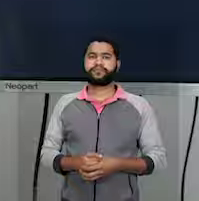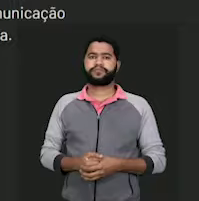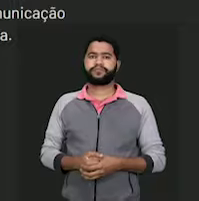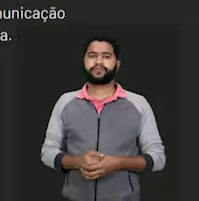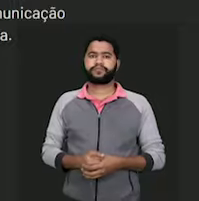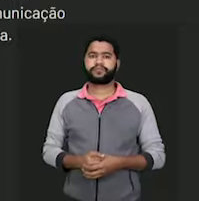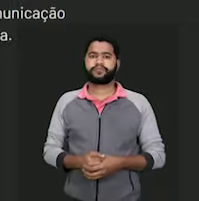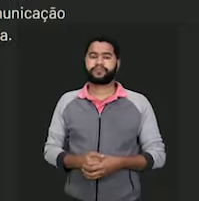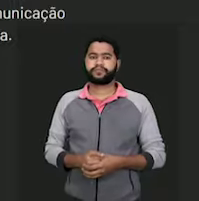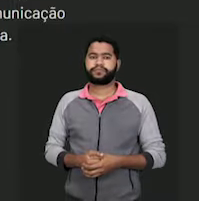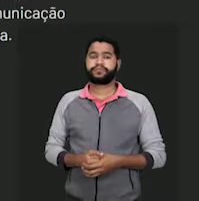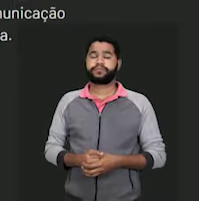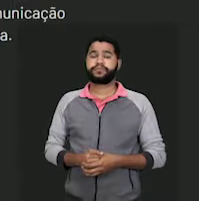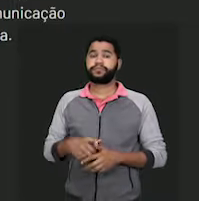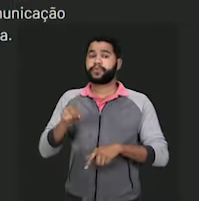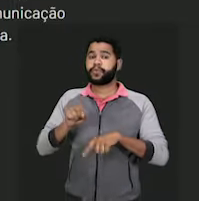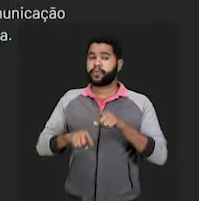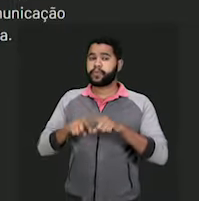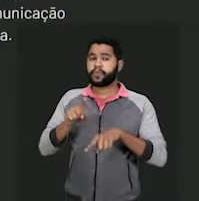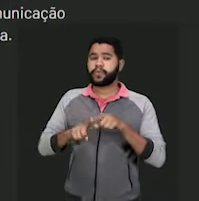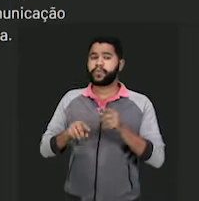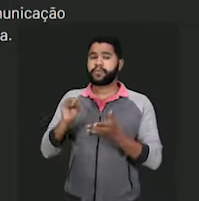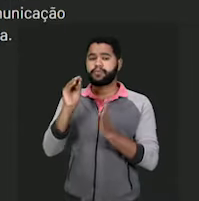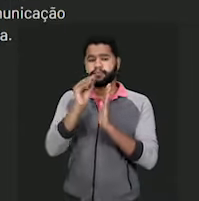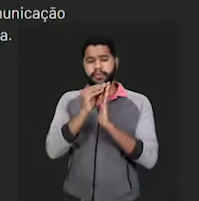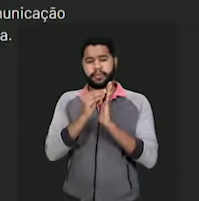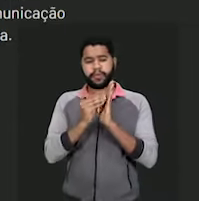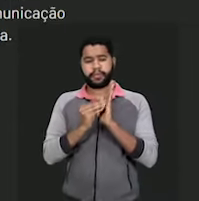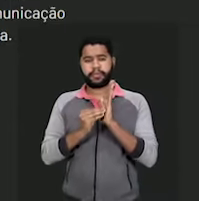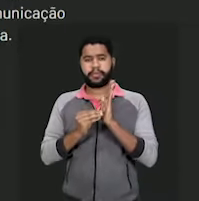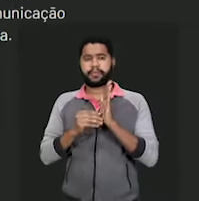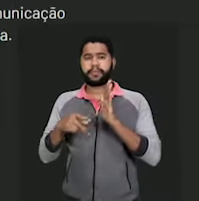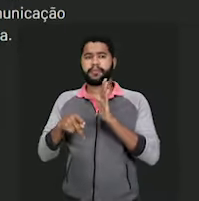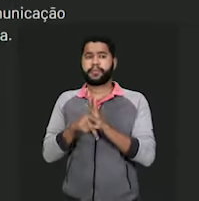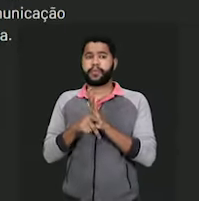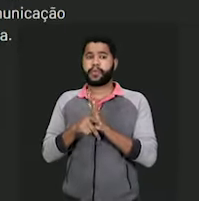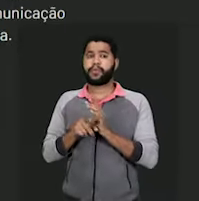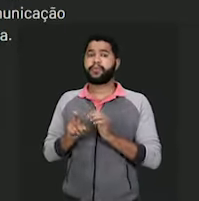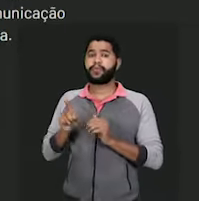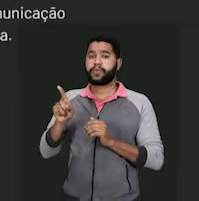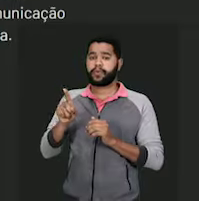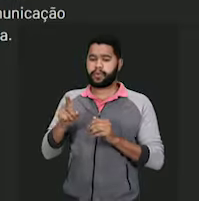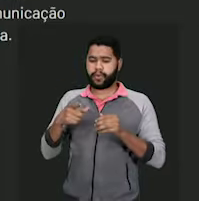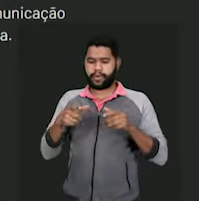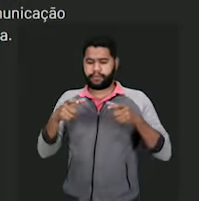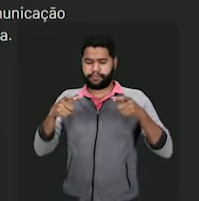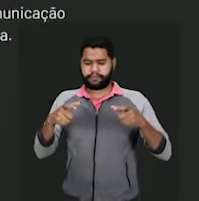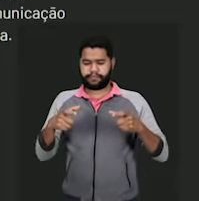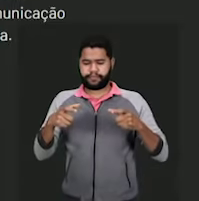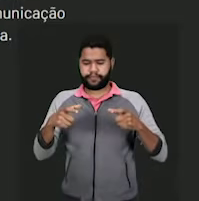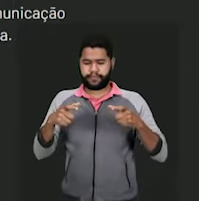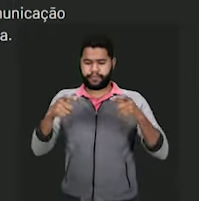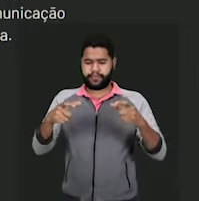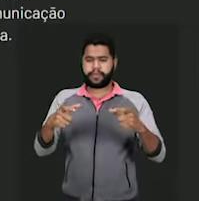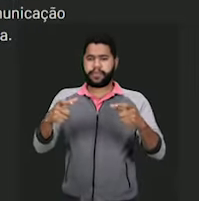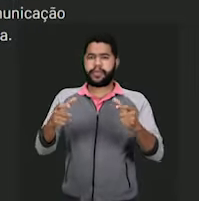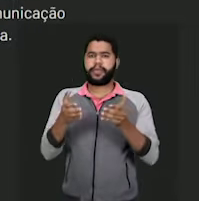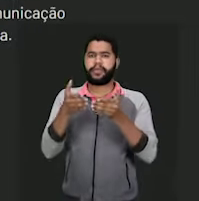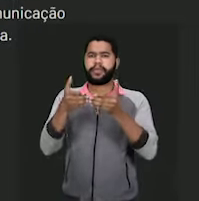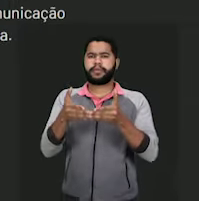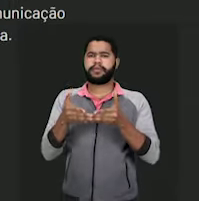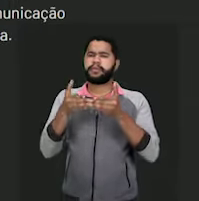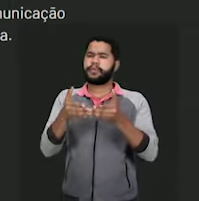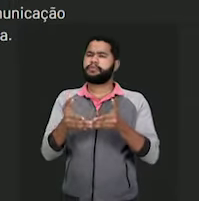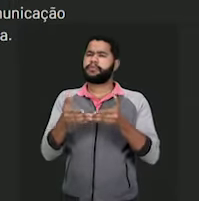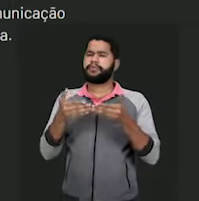e nos portos os produtos são colocados em containers e seguem nos navios por vários destinos